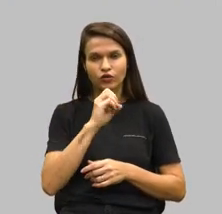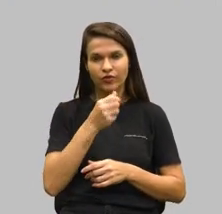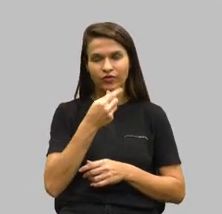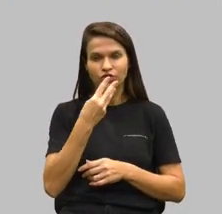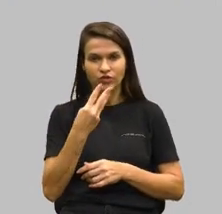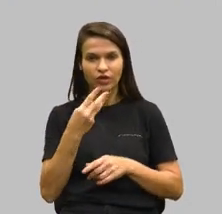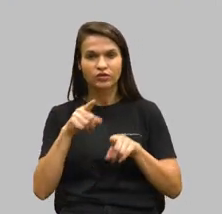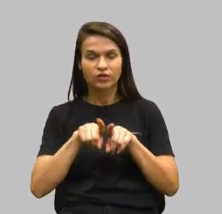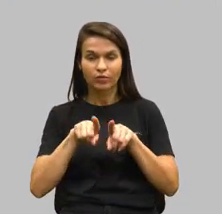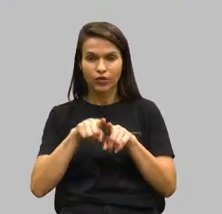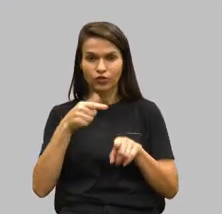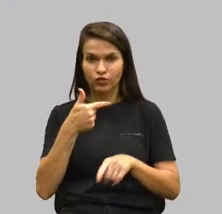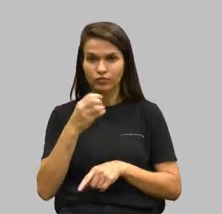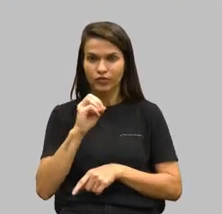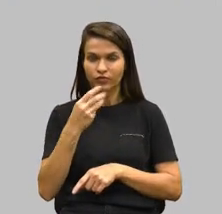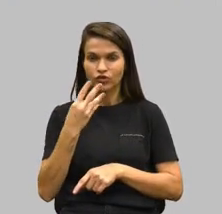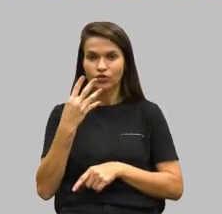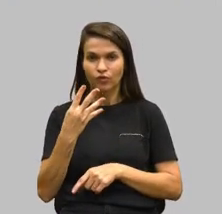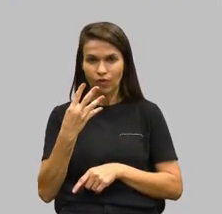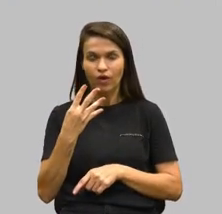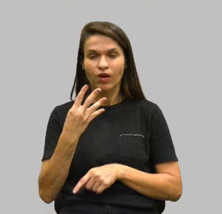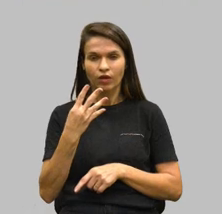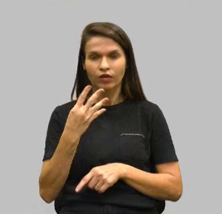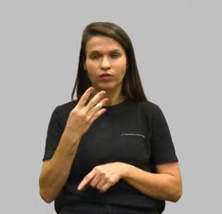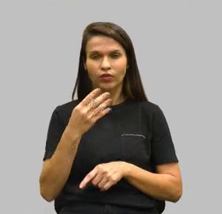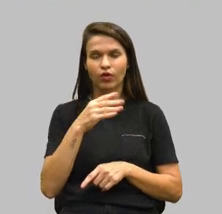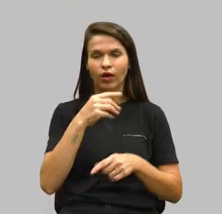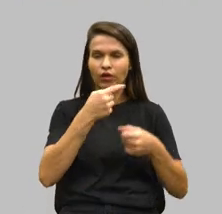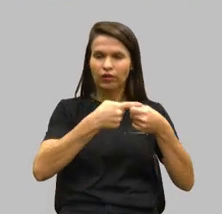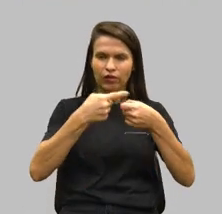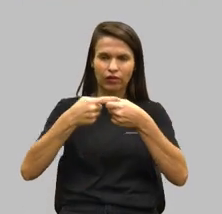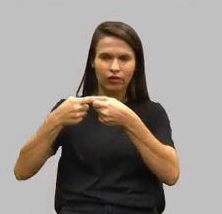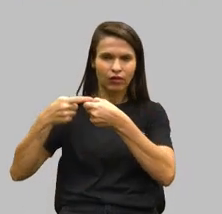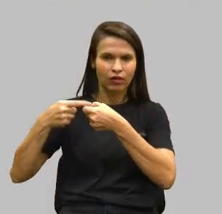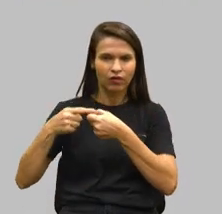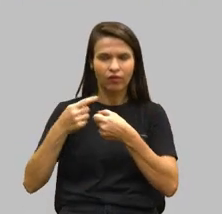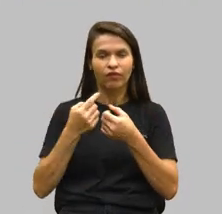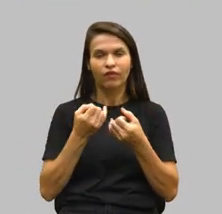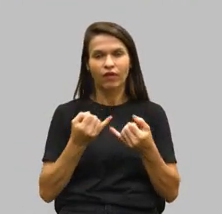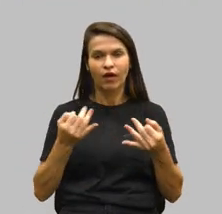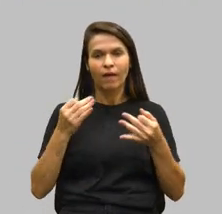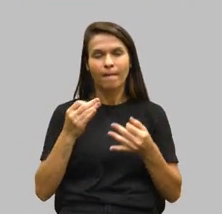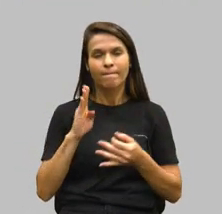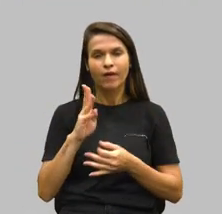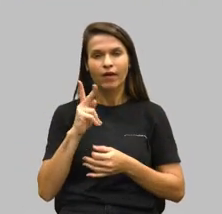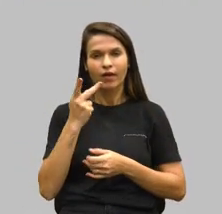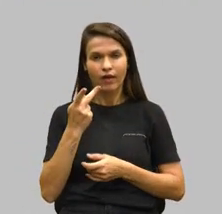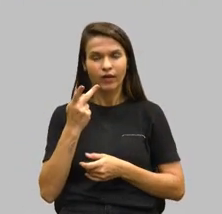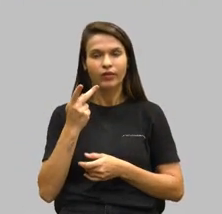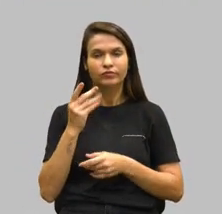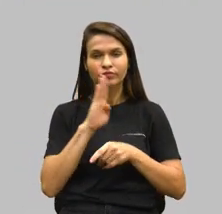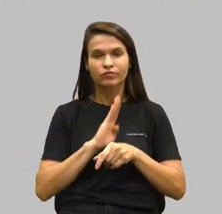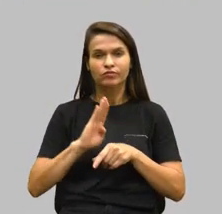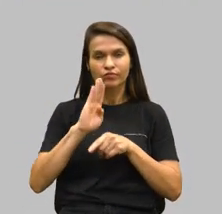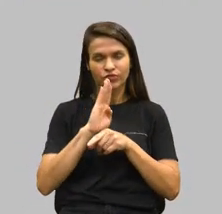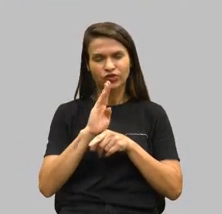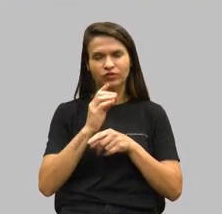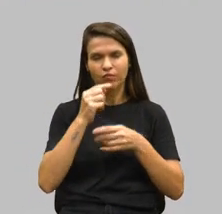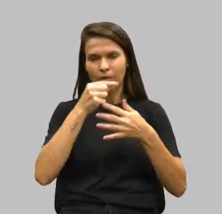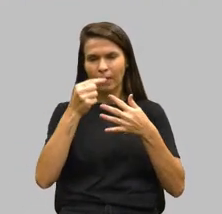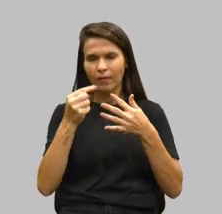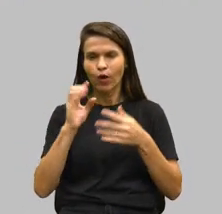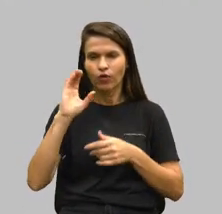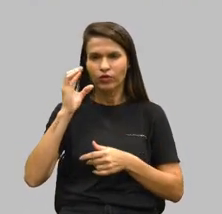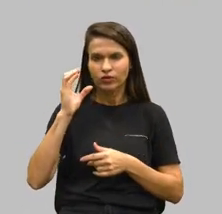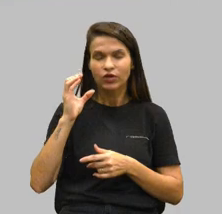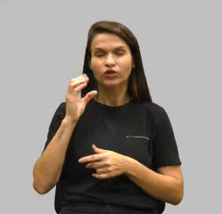2024 eh Alto Rio Doce angelândia Belo Horizonte Betim Caetanópolis Congonhas do Norte Contagem